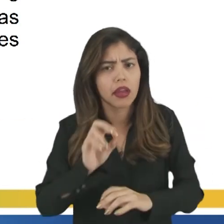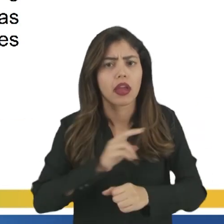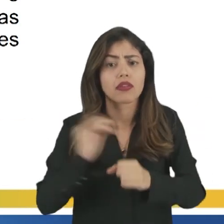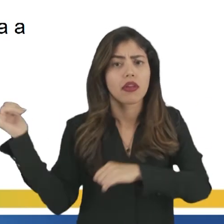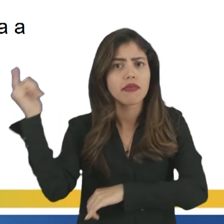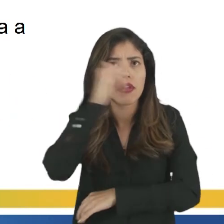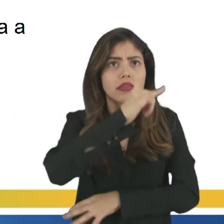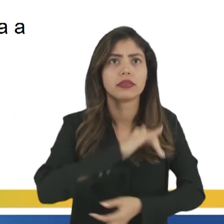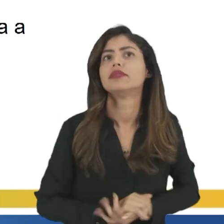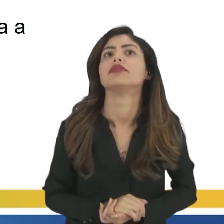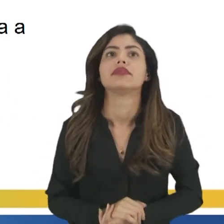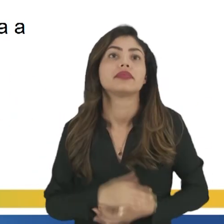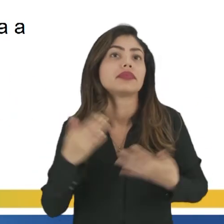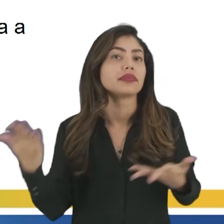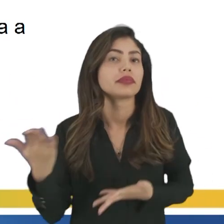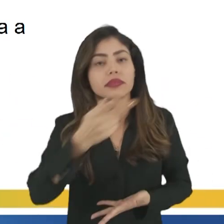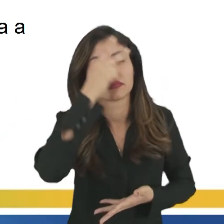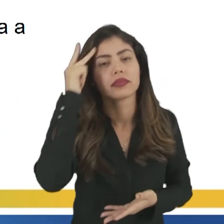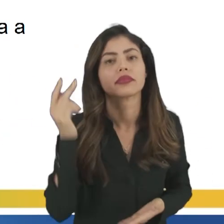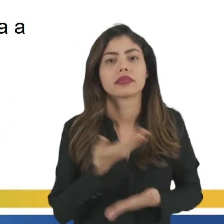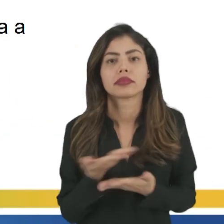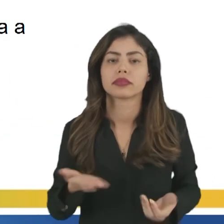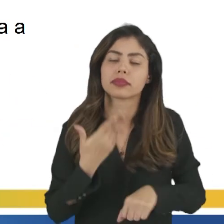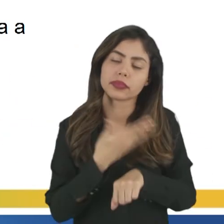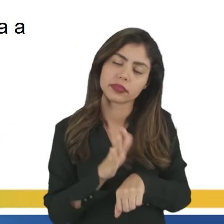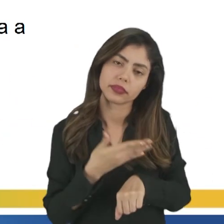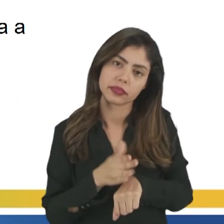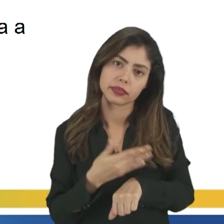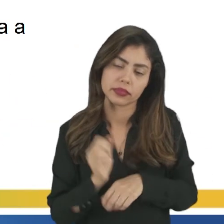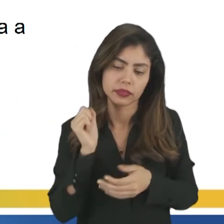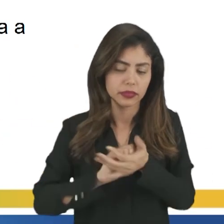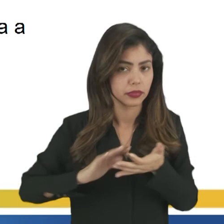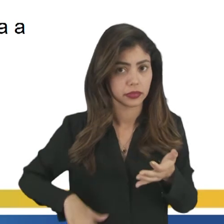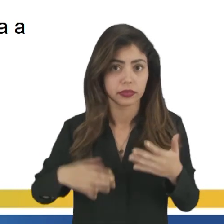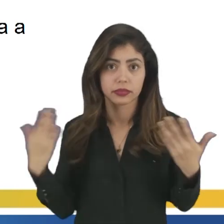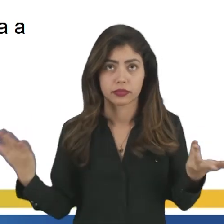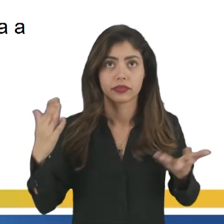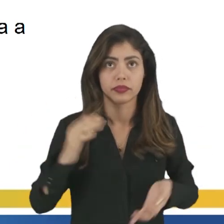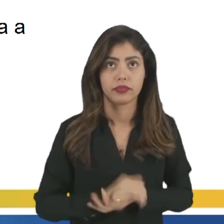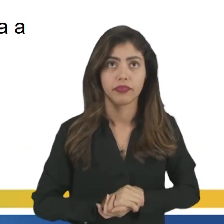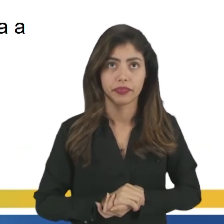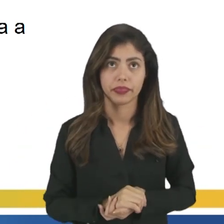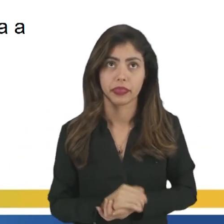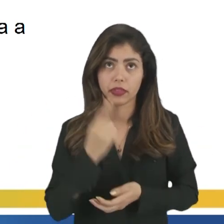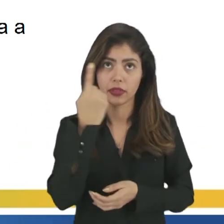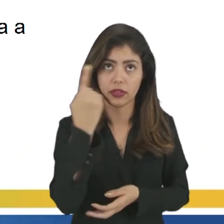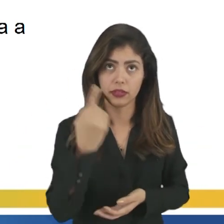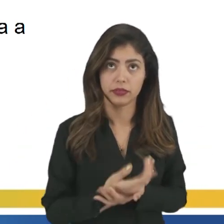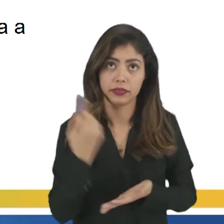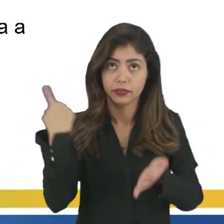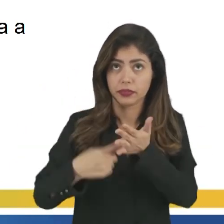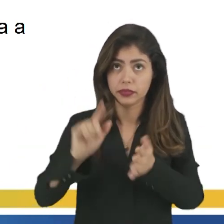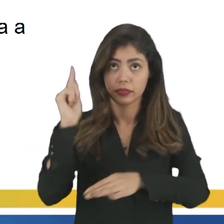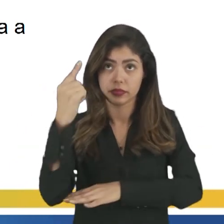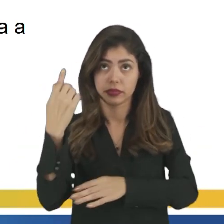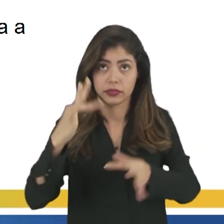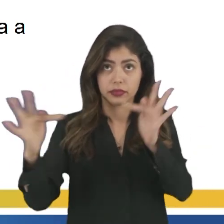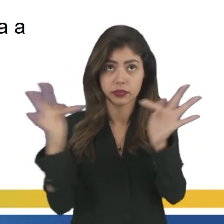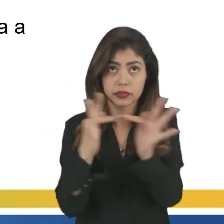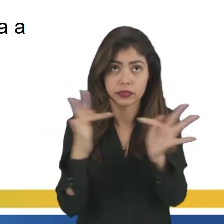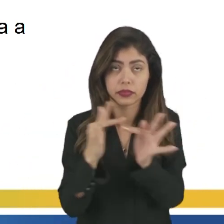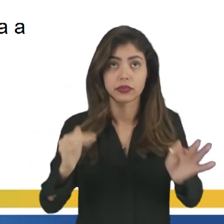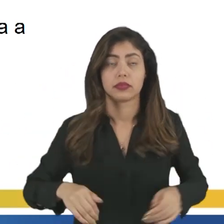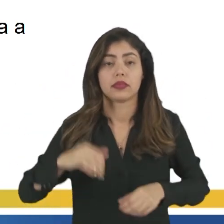suas viagens. Então, pessoal, é isso, né? Vamos aqui para uma atividade, tá? A questão 1 diz o seguinte: as condições geográficas da